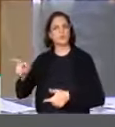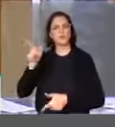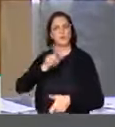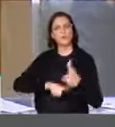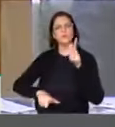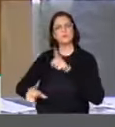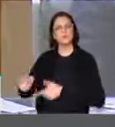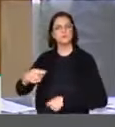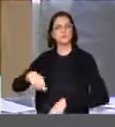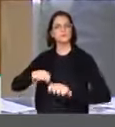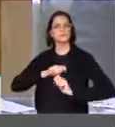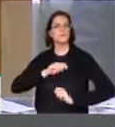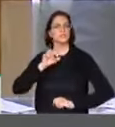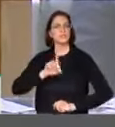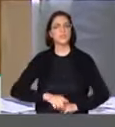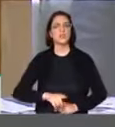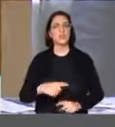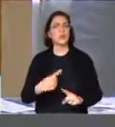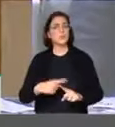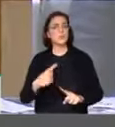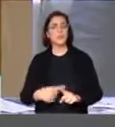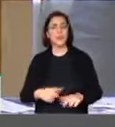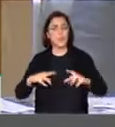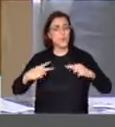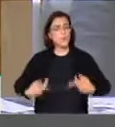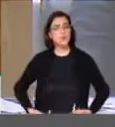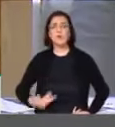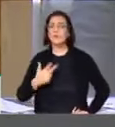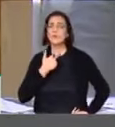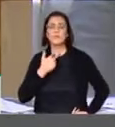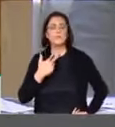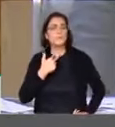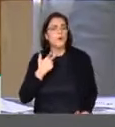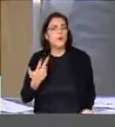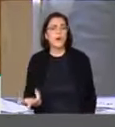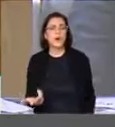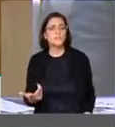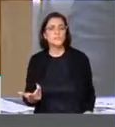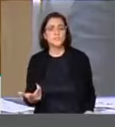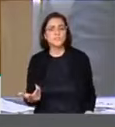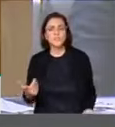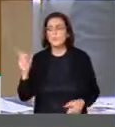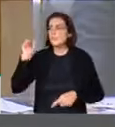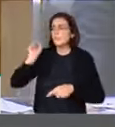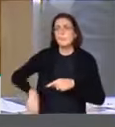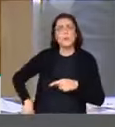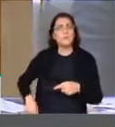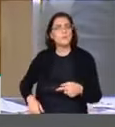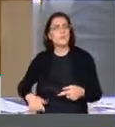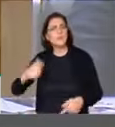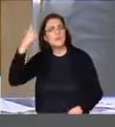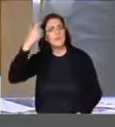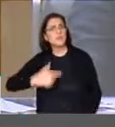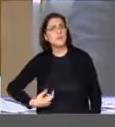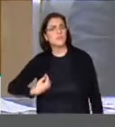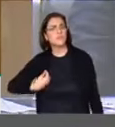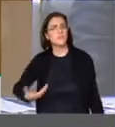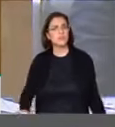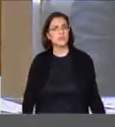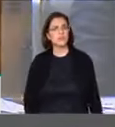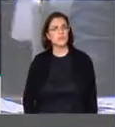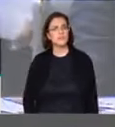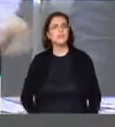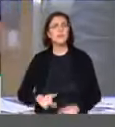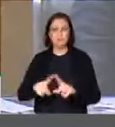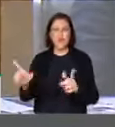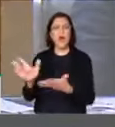humanidade que não pode ser negada, porque ser humano não pode ser hierarquizado. Seres humanos, alguns aqui nesta casa, acham